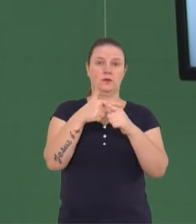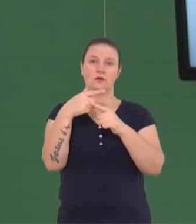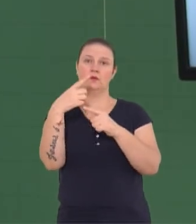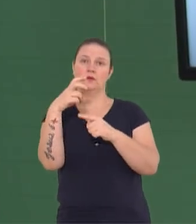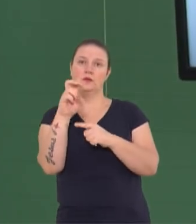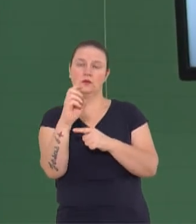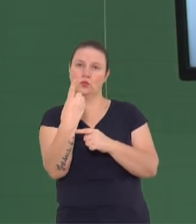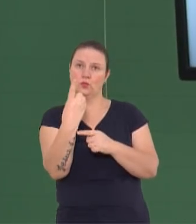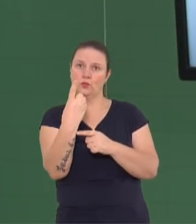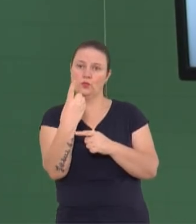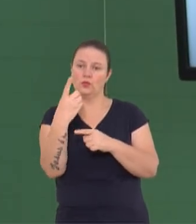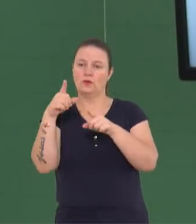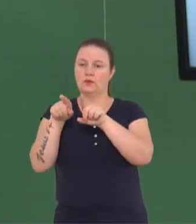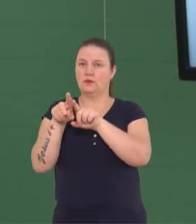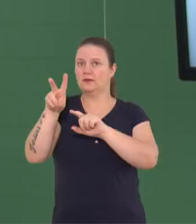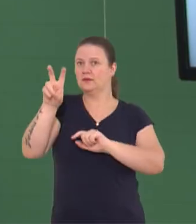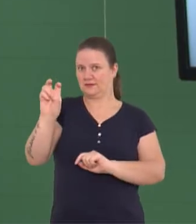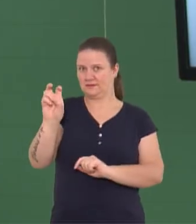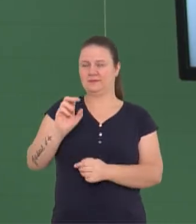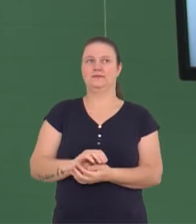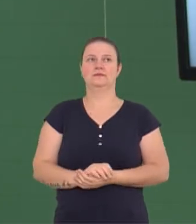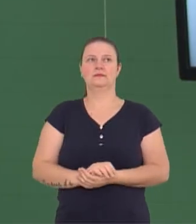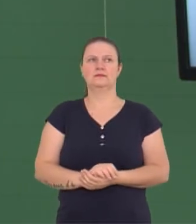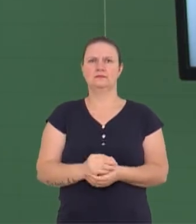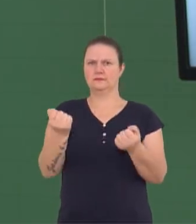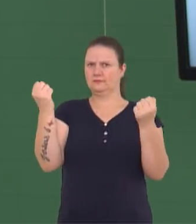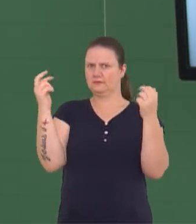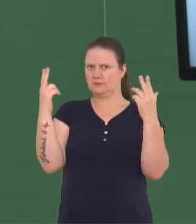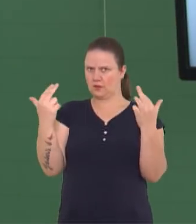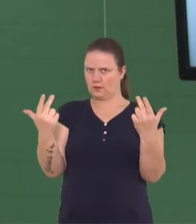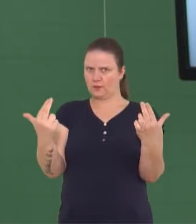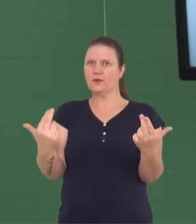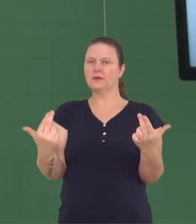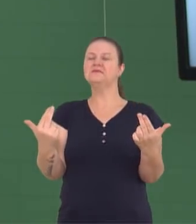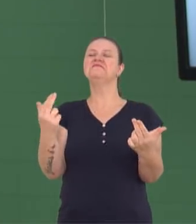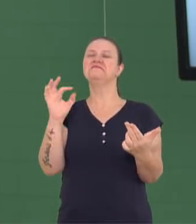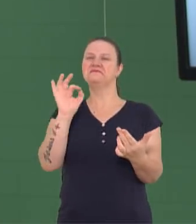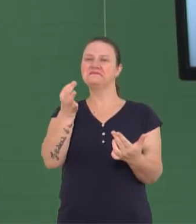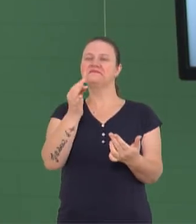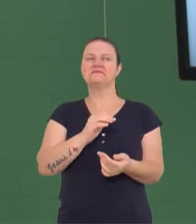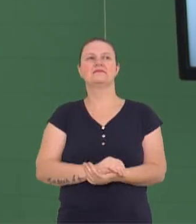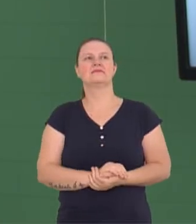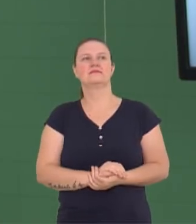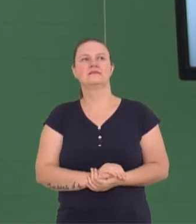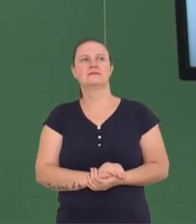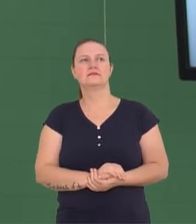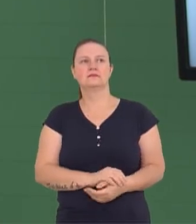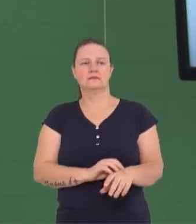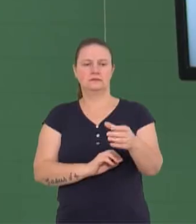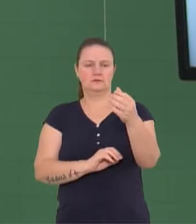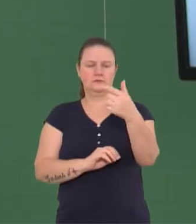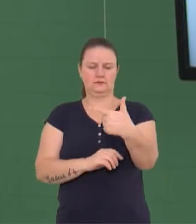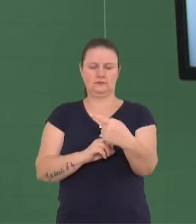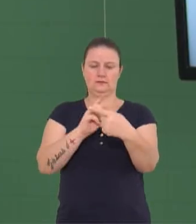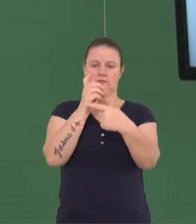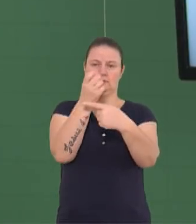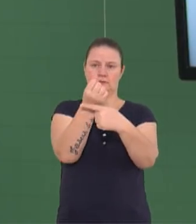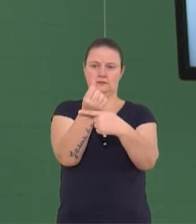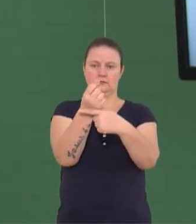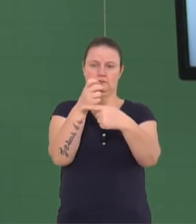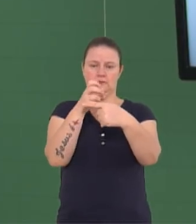1, 5. Ficaram em tamanhos iguais? Ficaram. Eu tenho 6